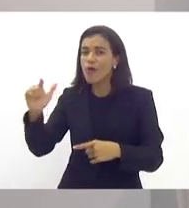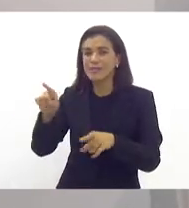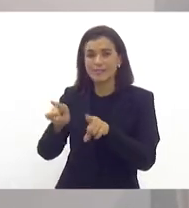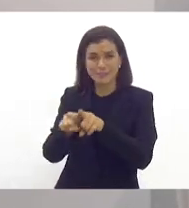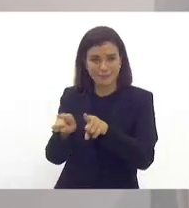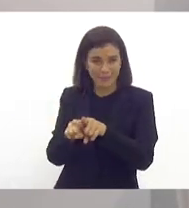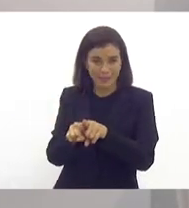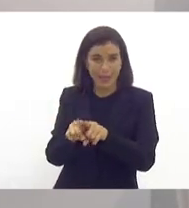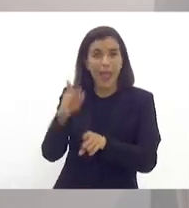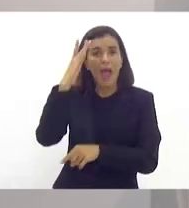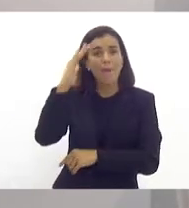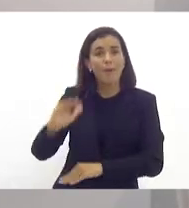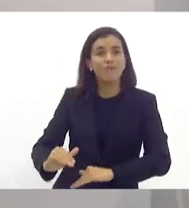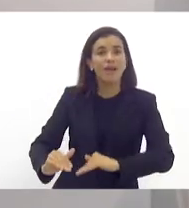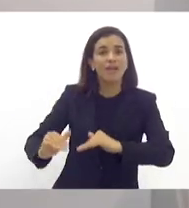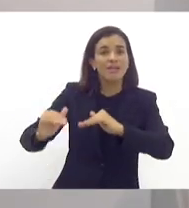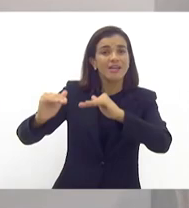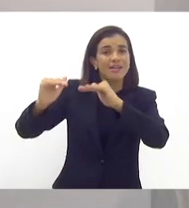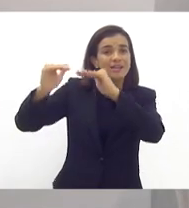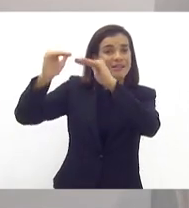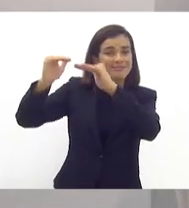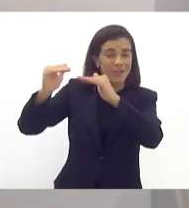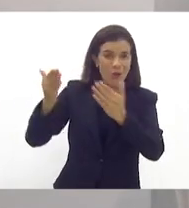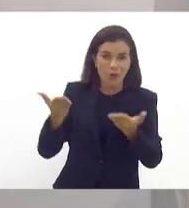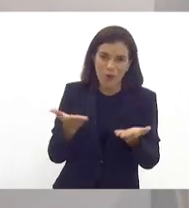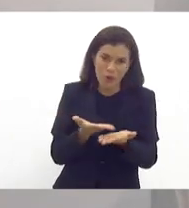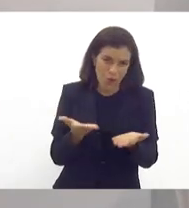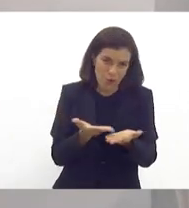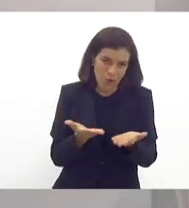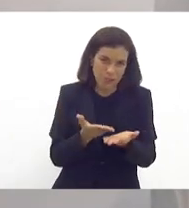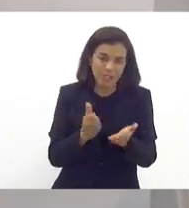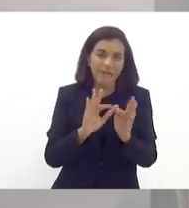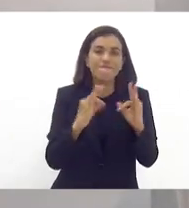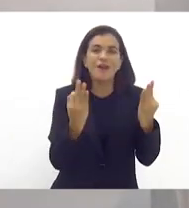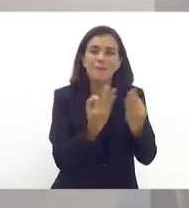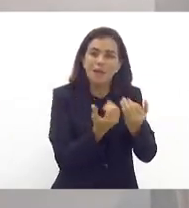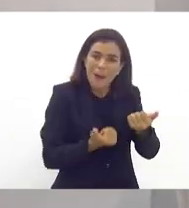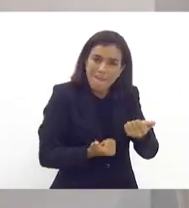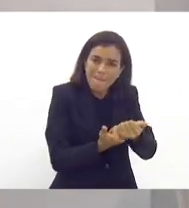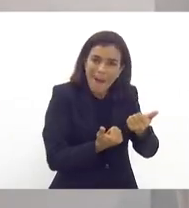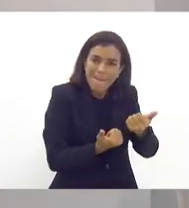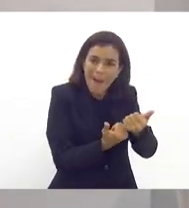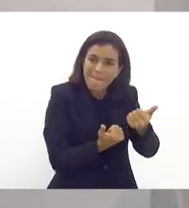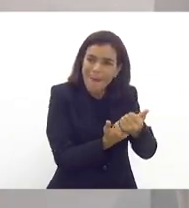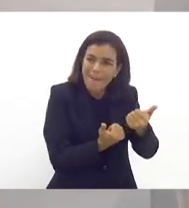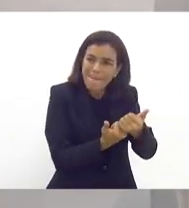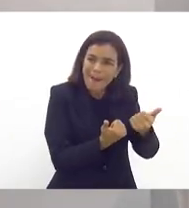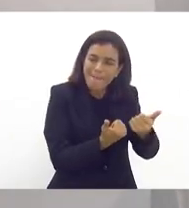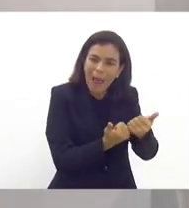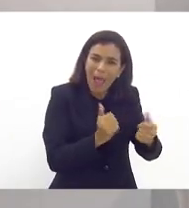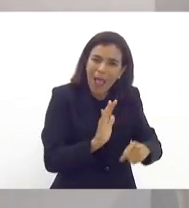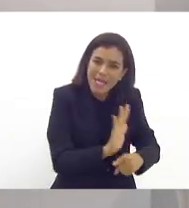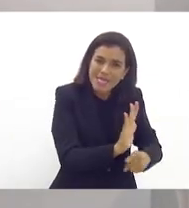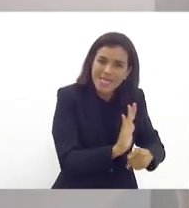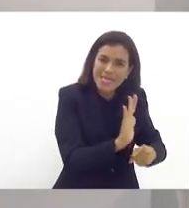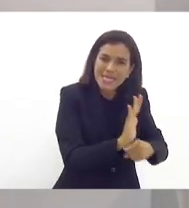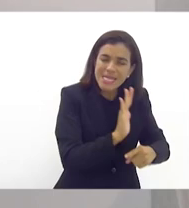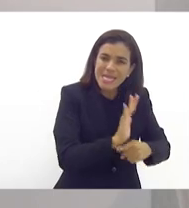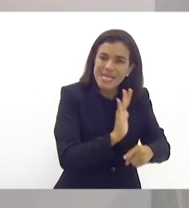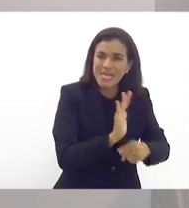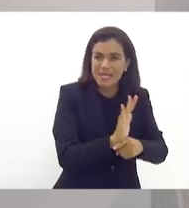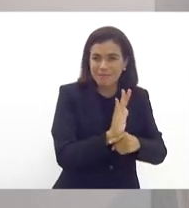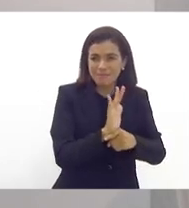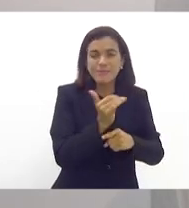serão adultos hoje eles mal ou bem essas famílias vão fazer das tripa coração me